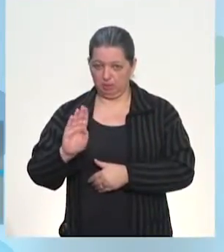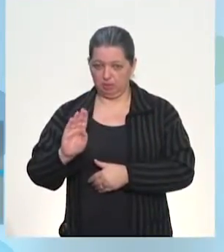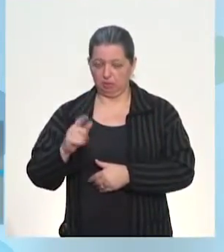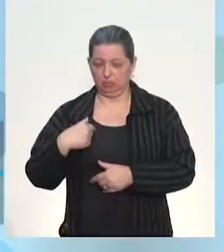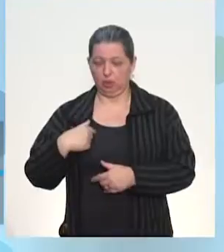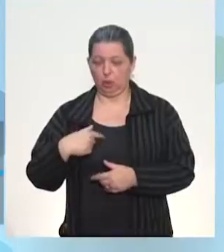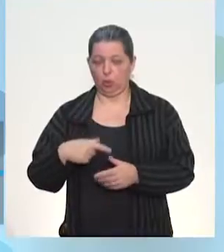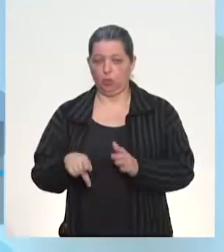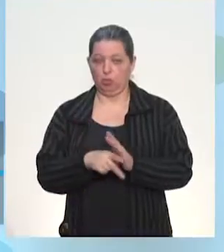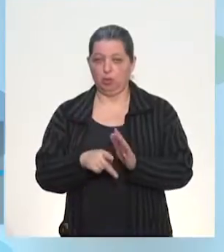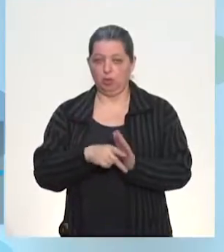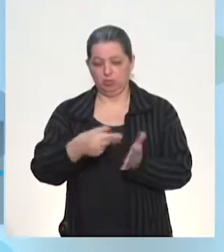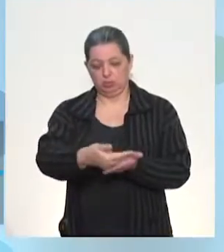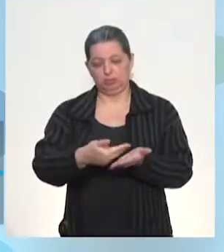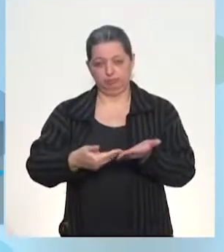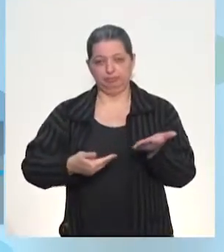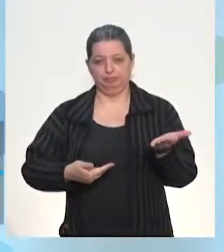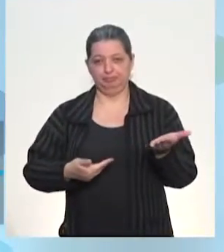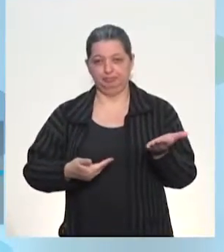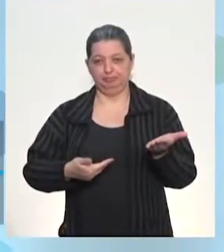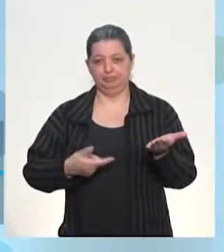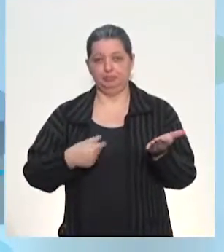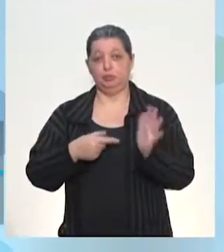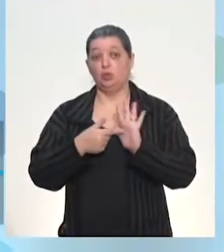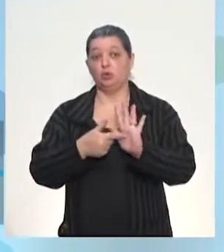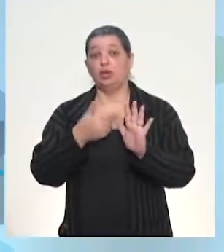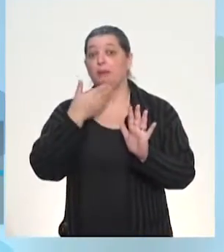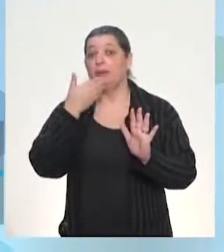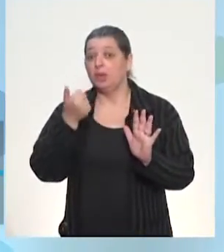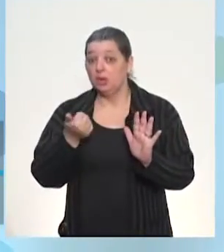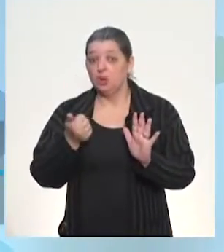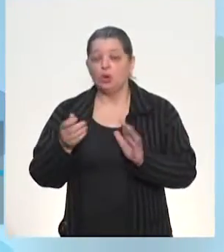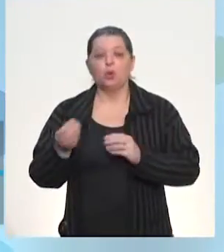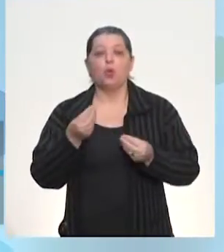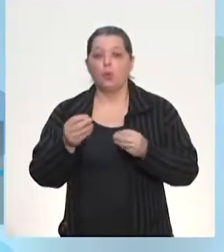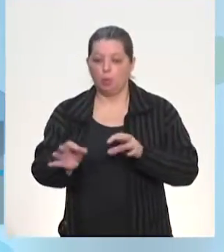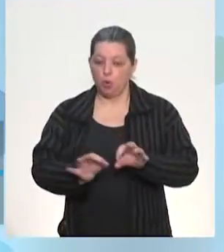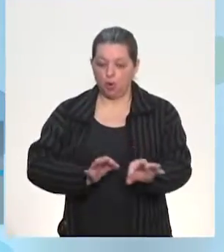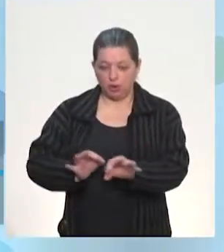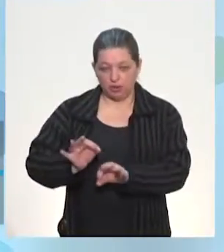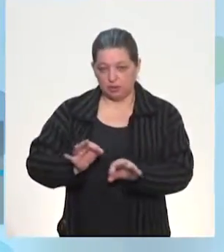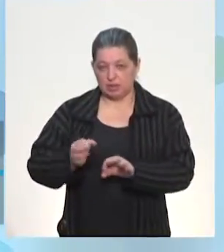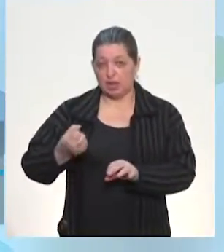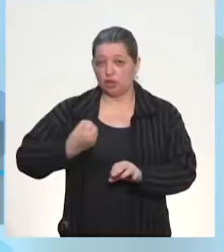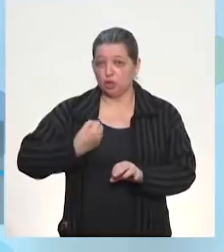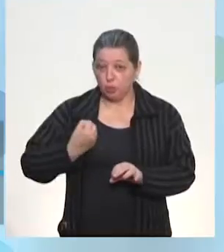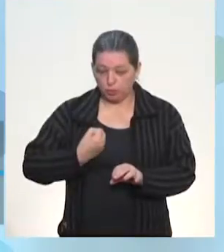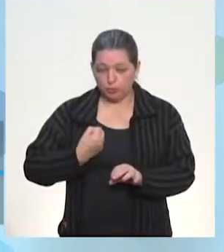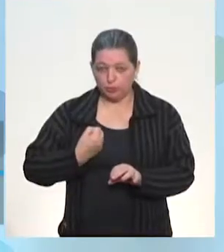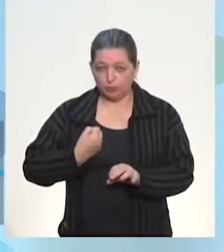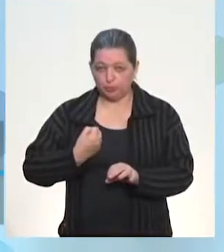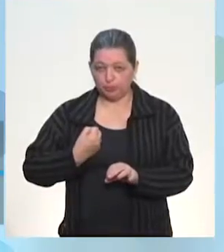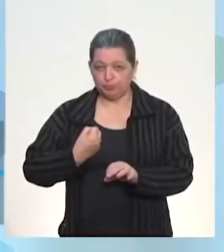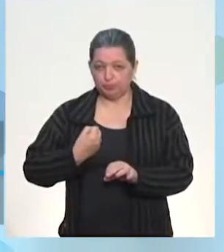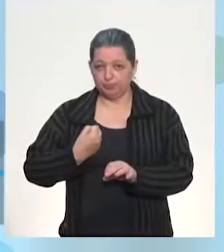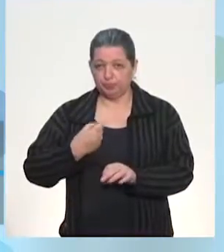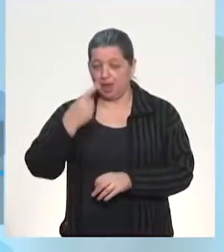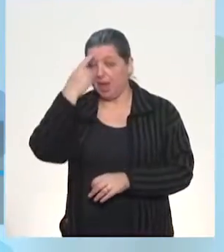criei. Para mostrar melhor para vocês como vocês podem organizar esses números, porque a ideia central aqui